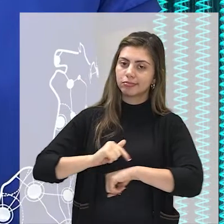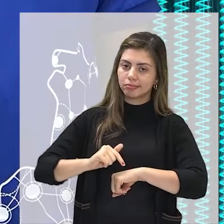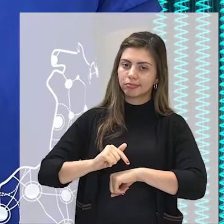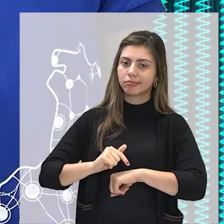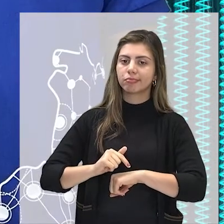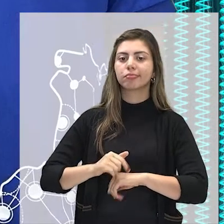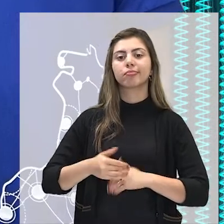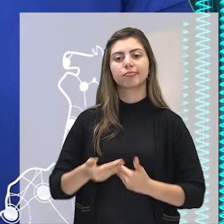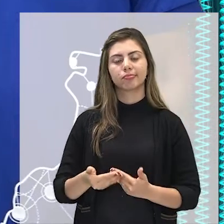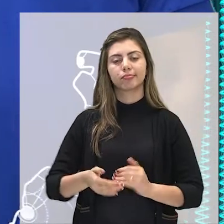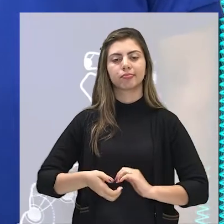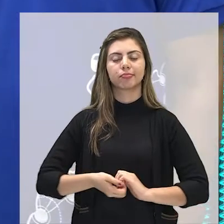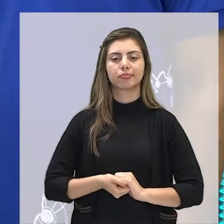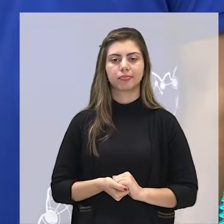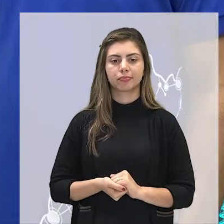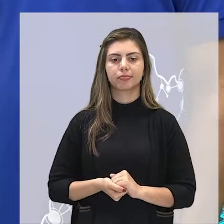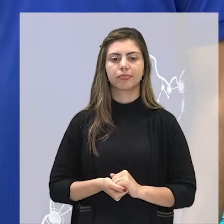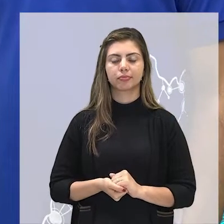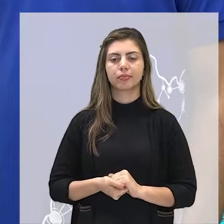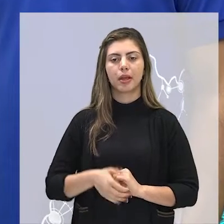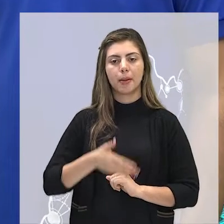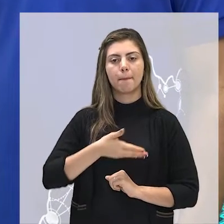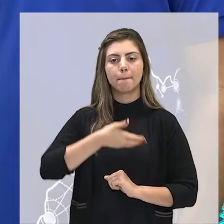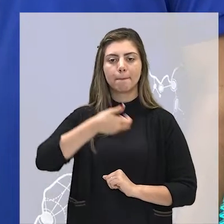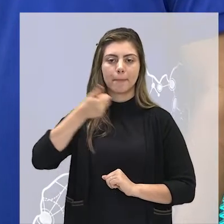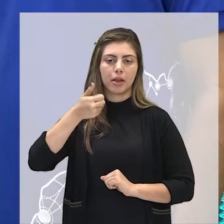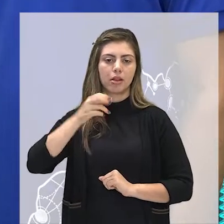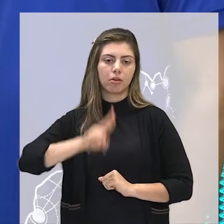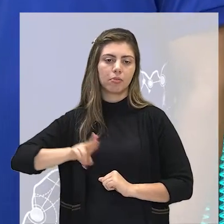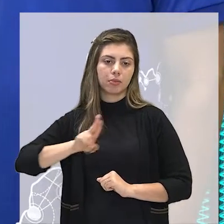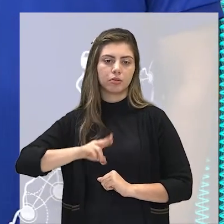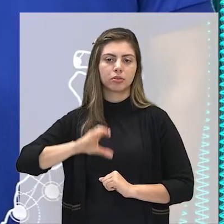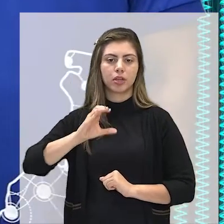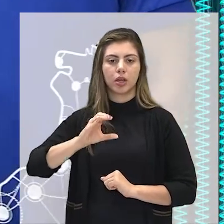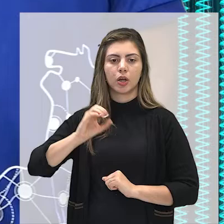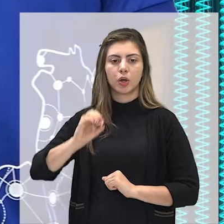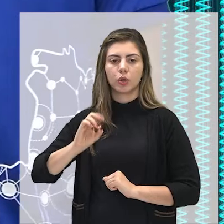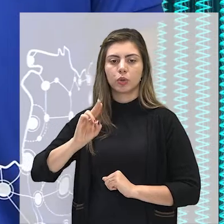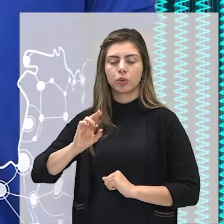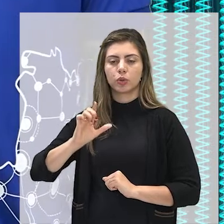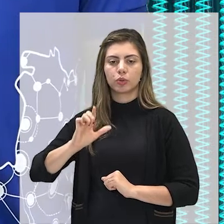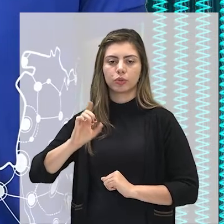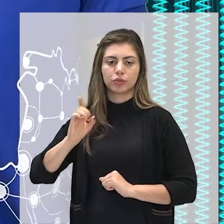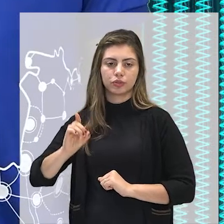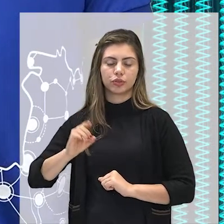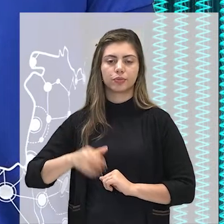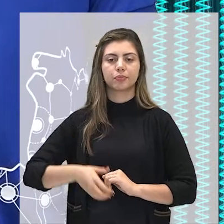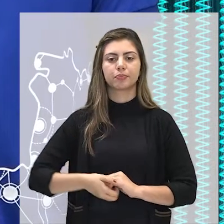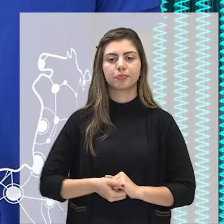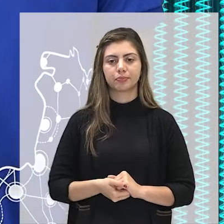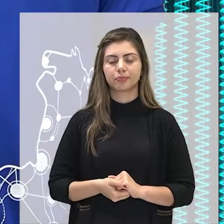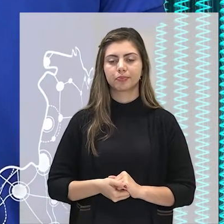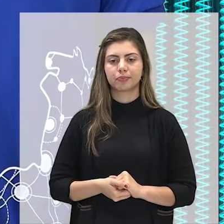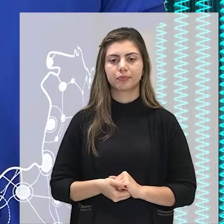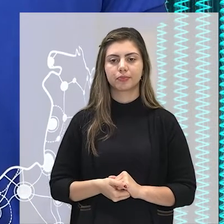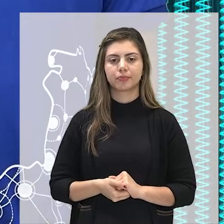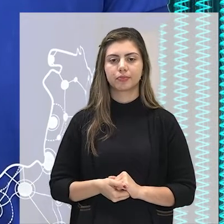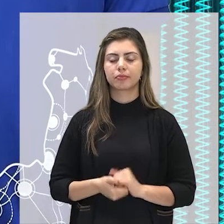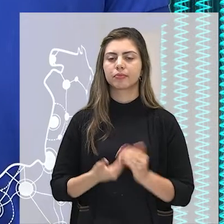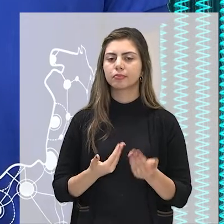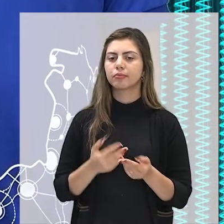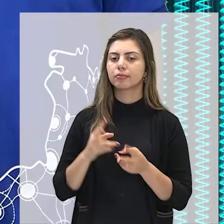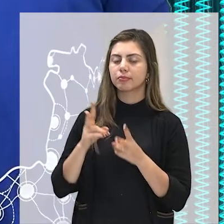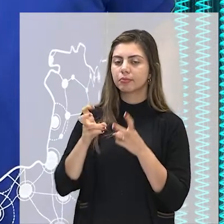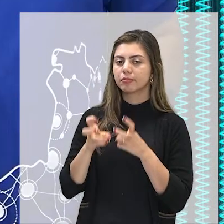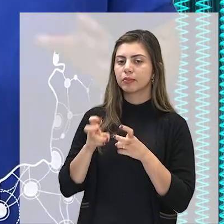dirigir ao meu interlocutor, é uma forma more polite, ou mais polida, mais educada, tá certo? Perceberam que os